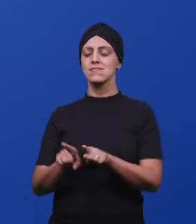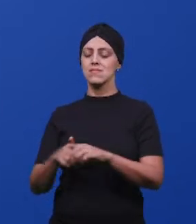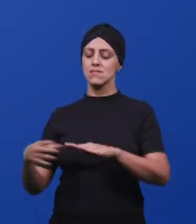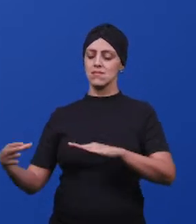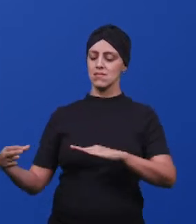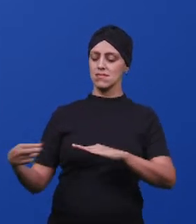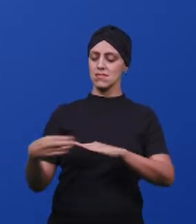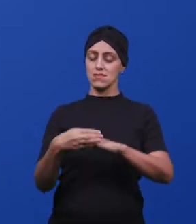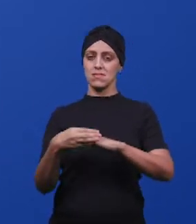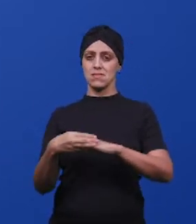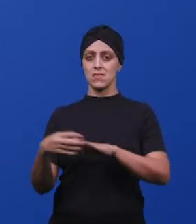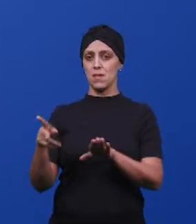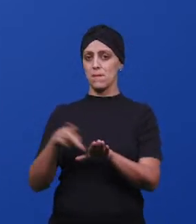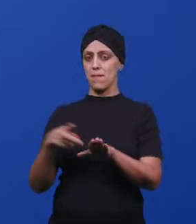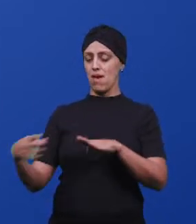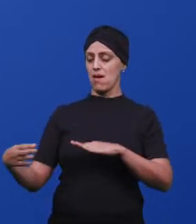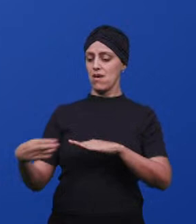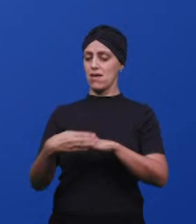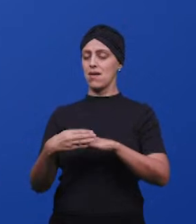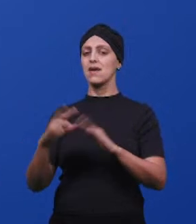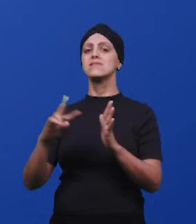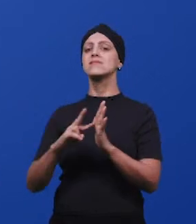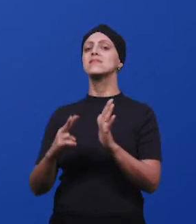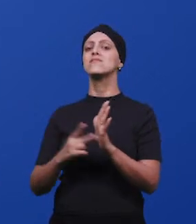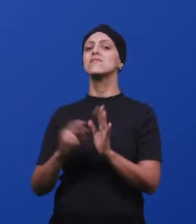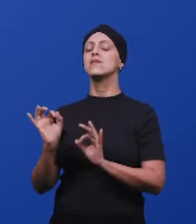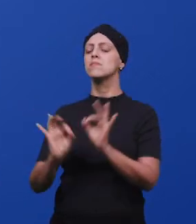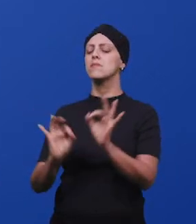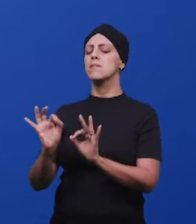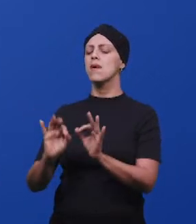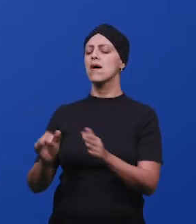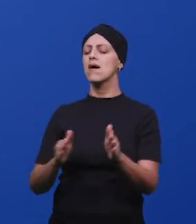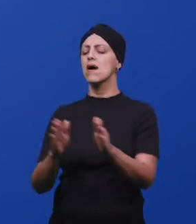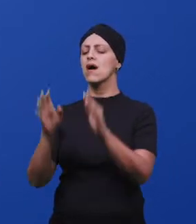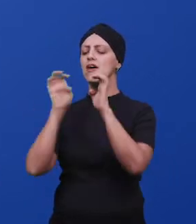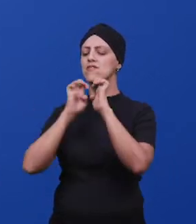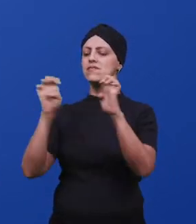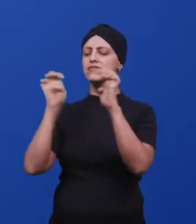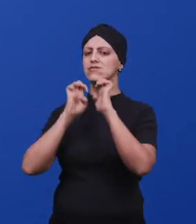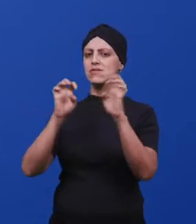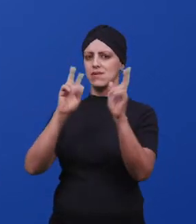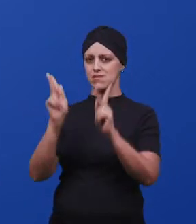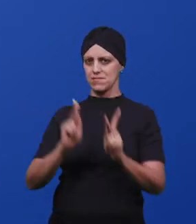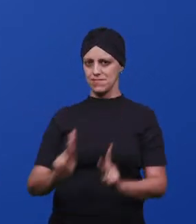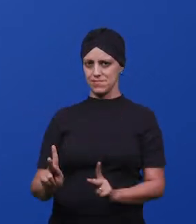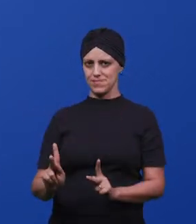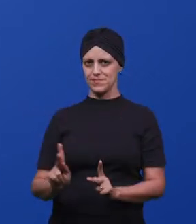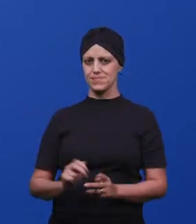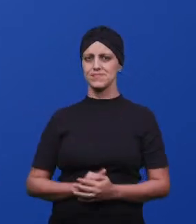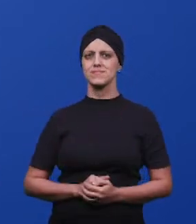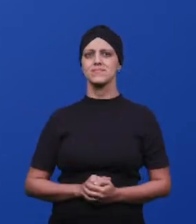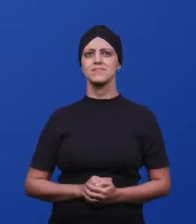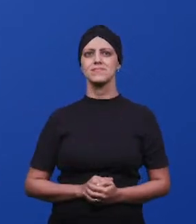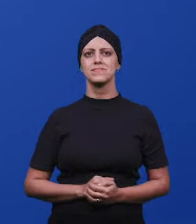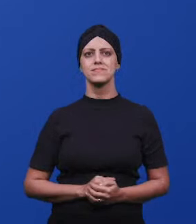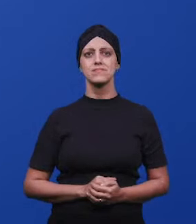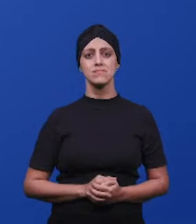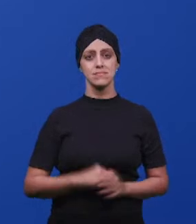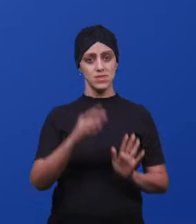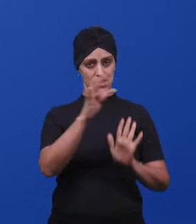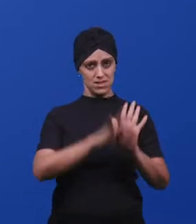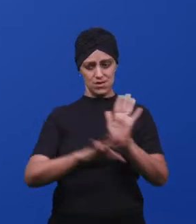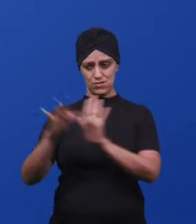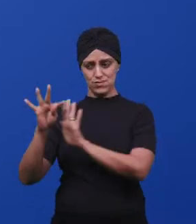justiça, e calçados os pés na preparação do Evangelho da